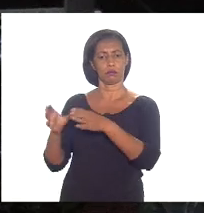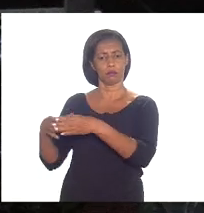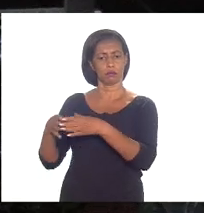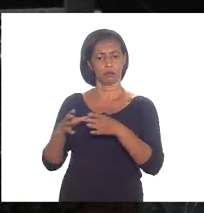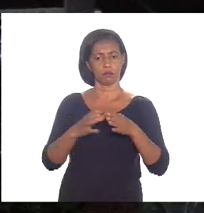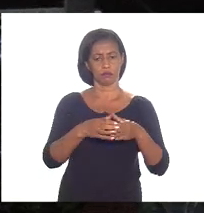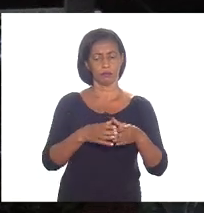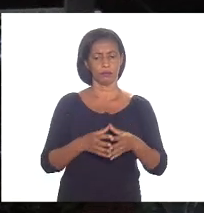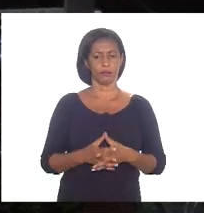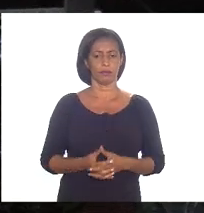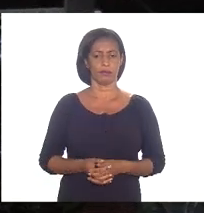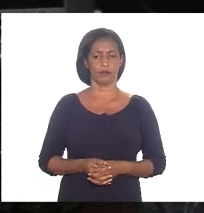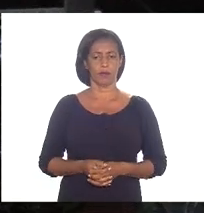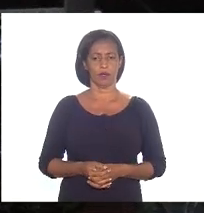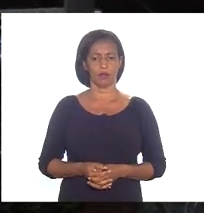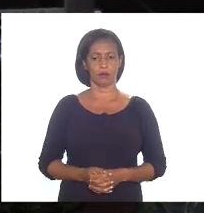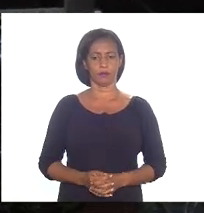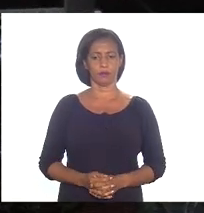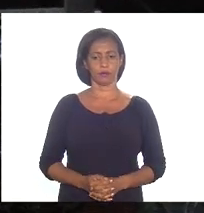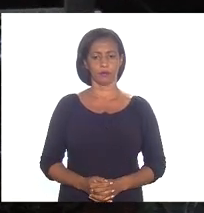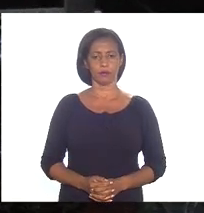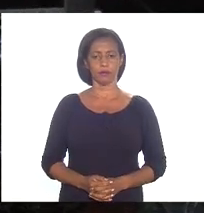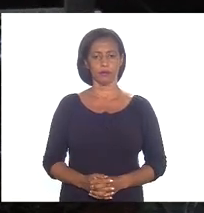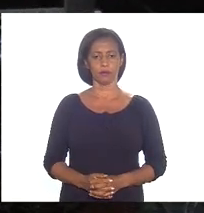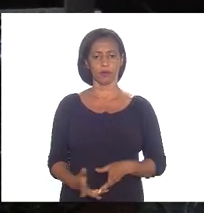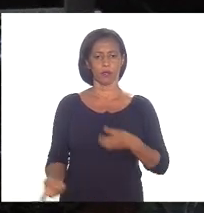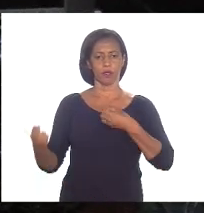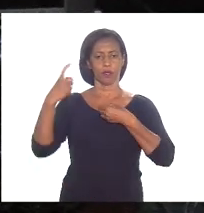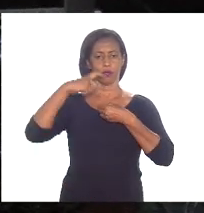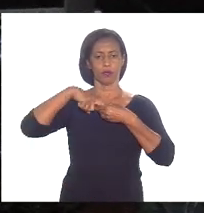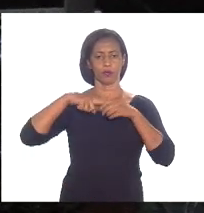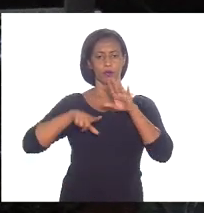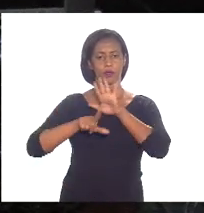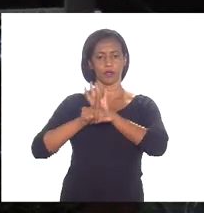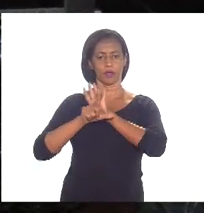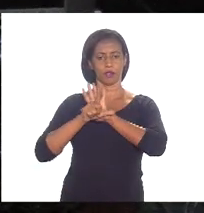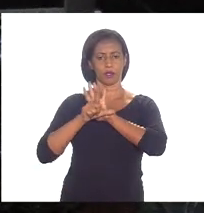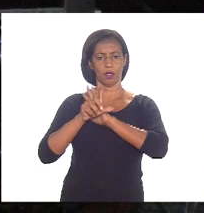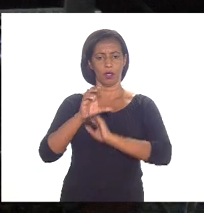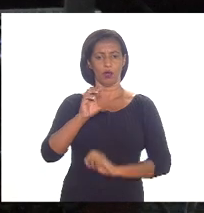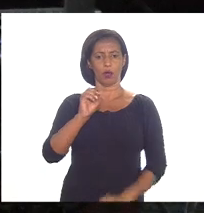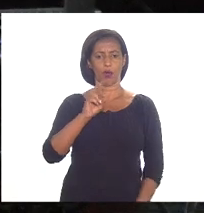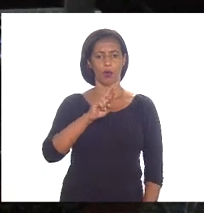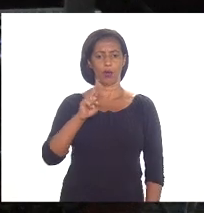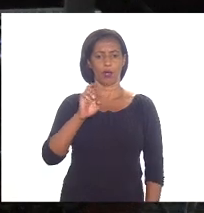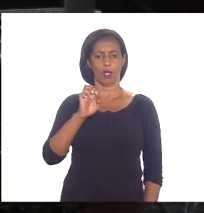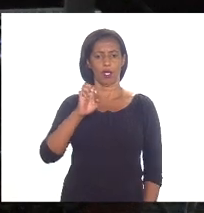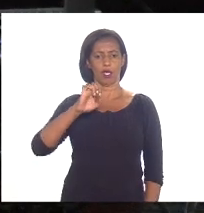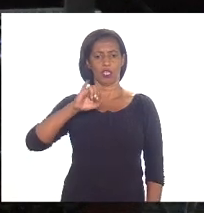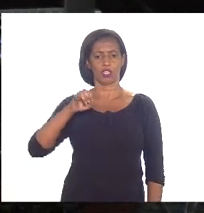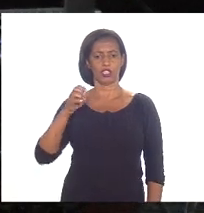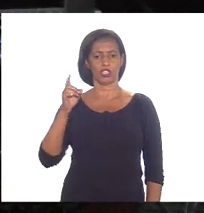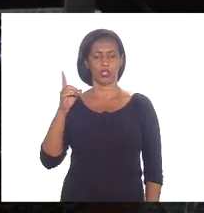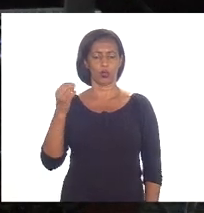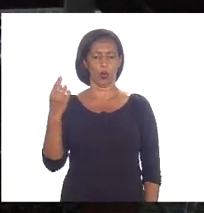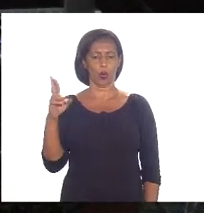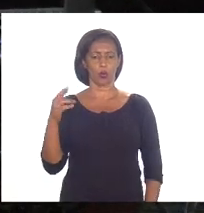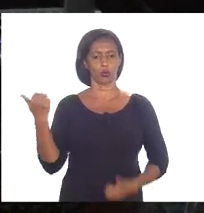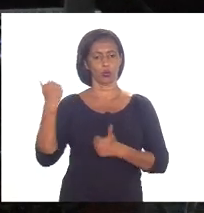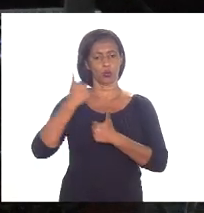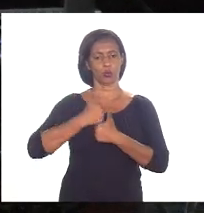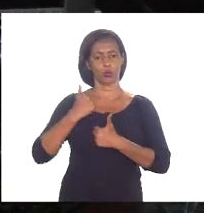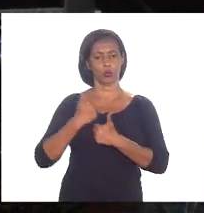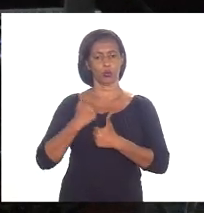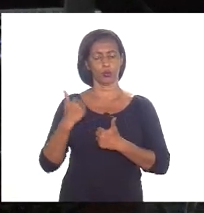voltar, o primeiro da pauta, à eleição do nosso corregedor parlamentar e corregedor parlamentar substituto.